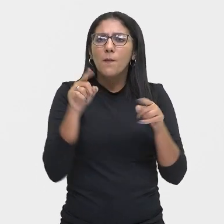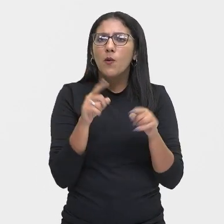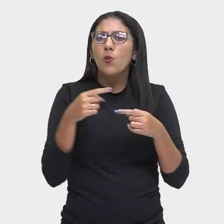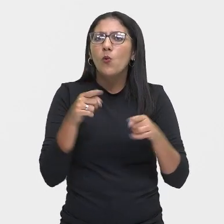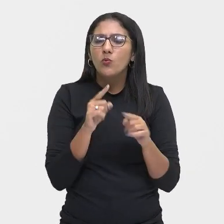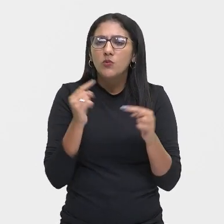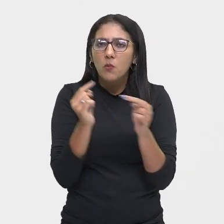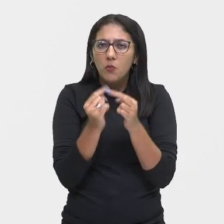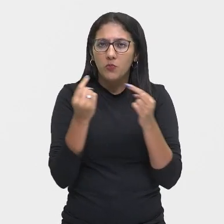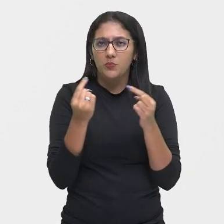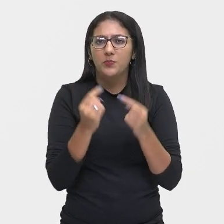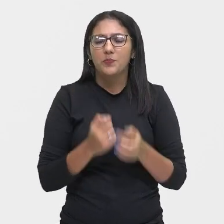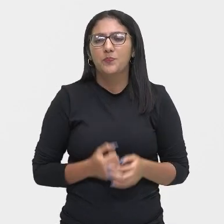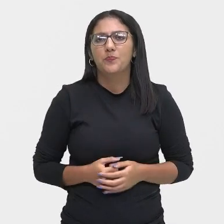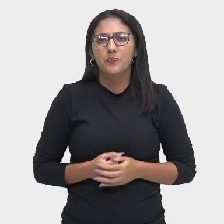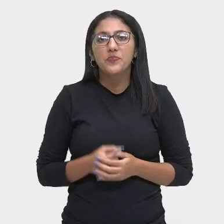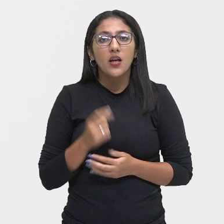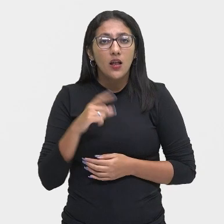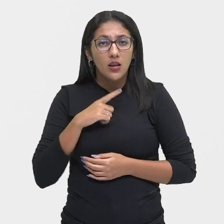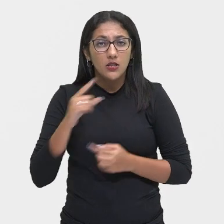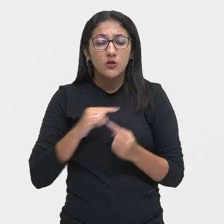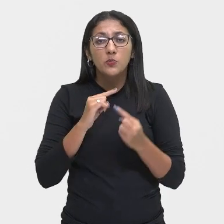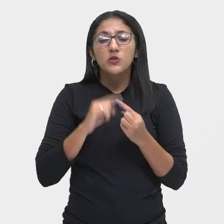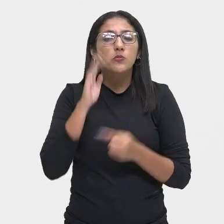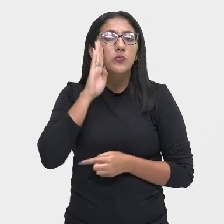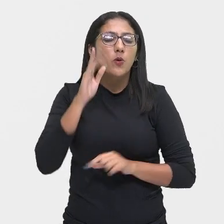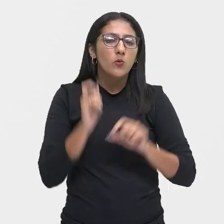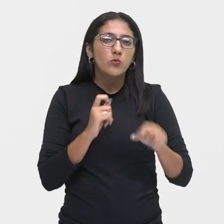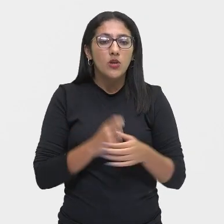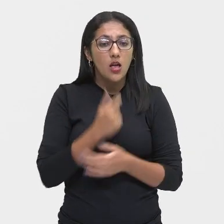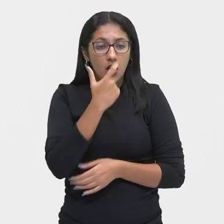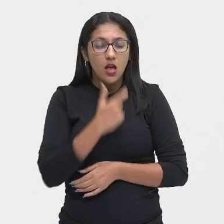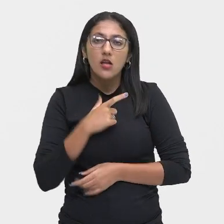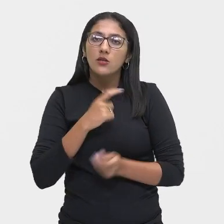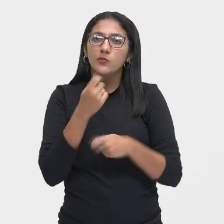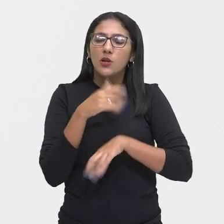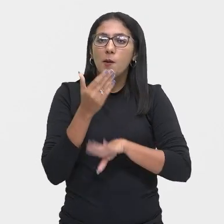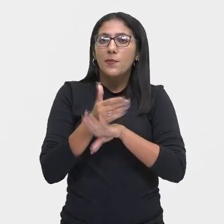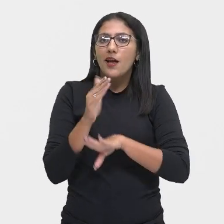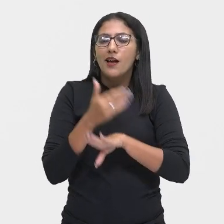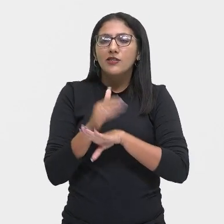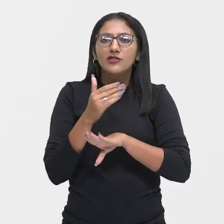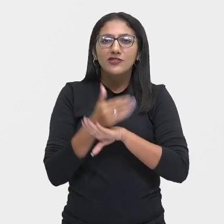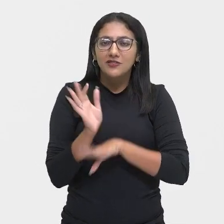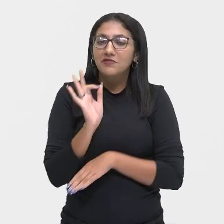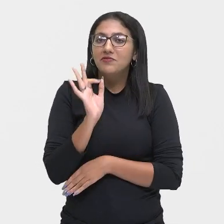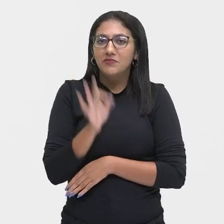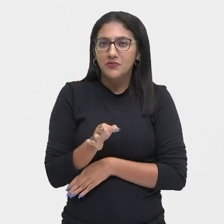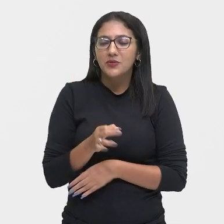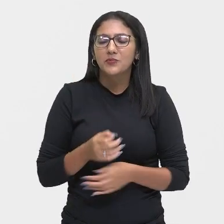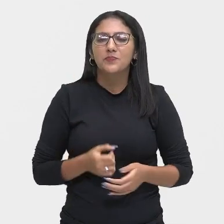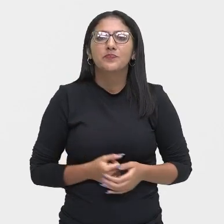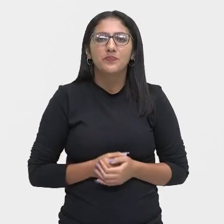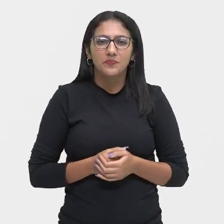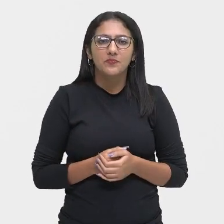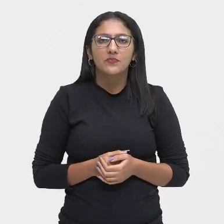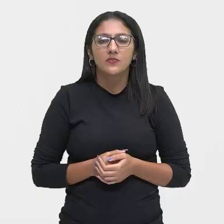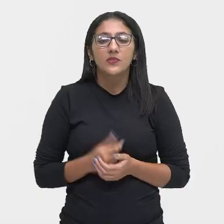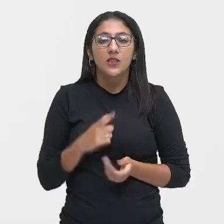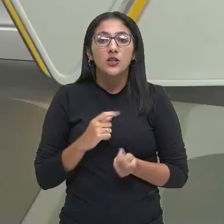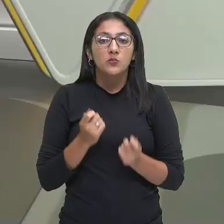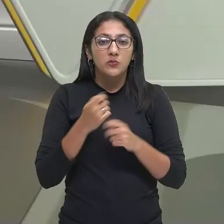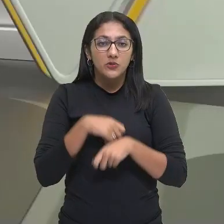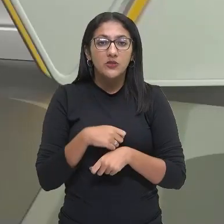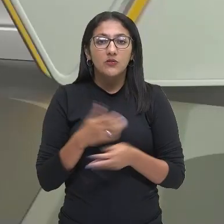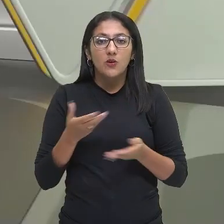música. Desse modo, além de jogar, o usuário poderia se exercitar de fato. A gente pode ver aí ao